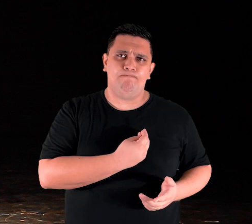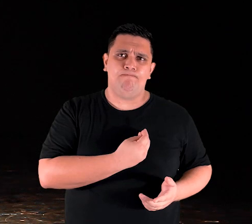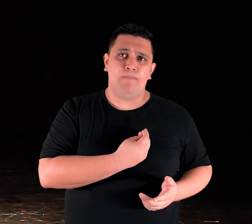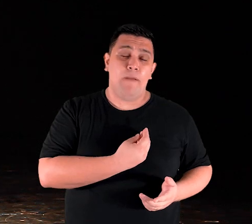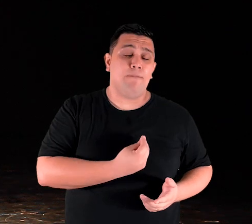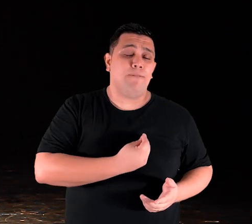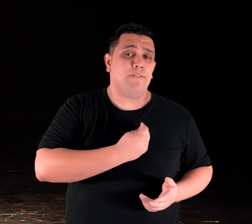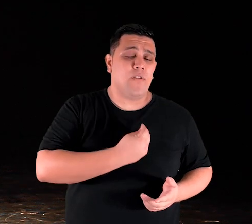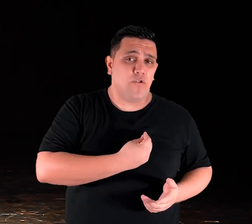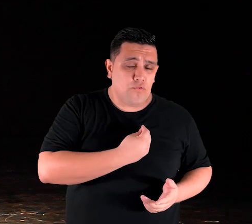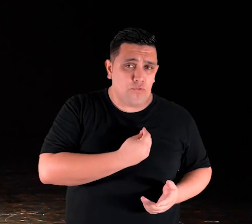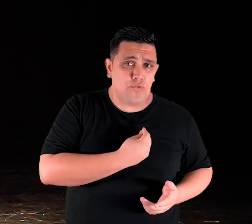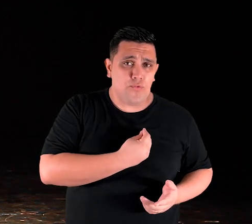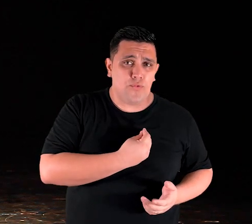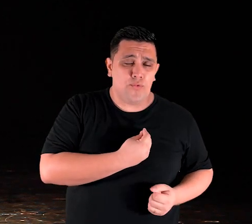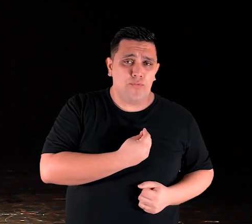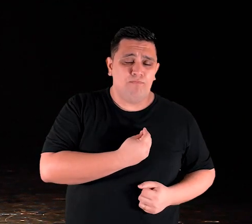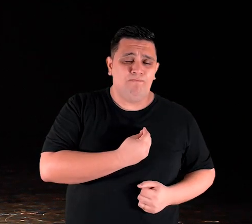Vivo.